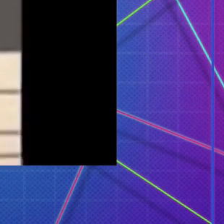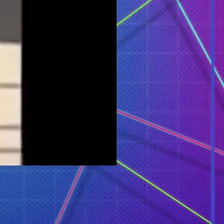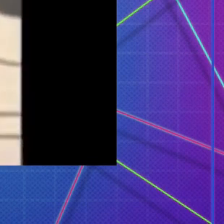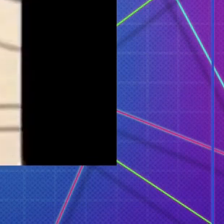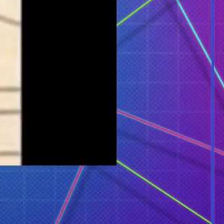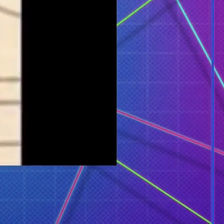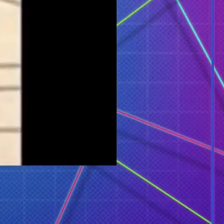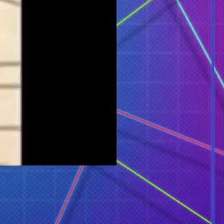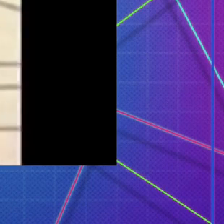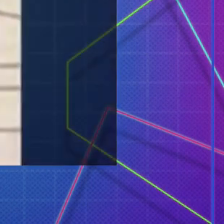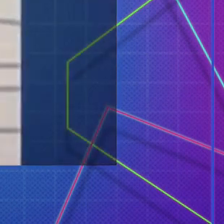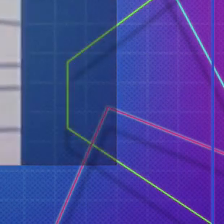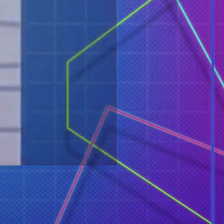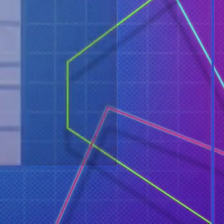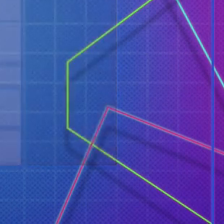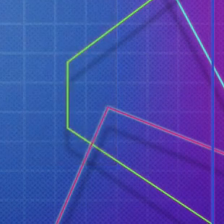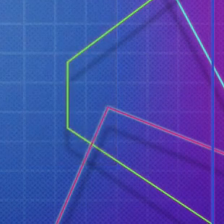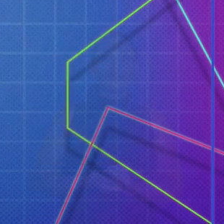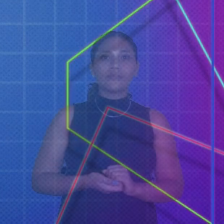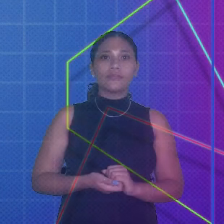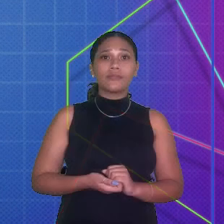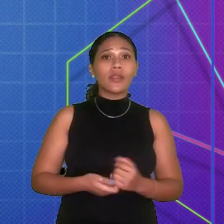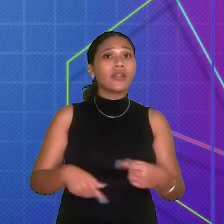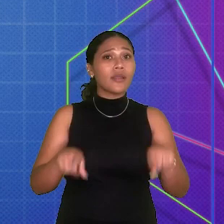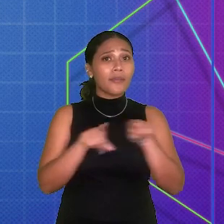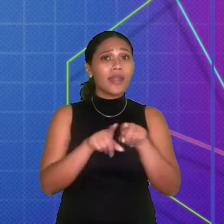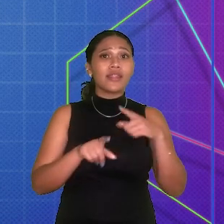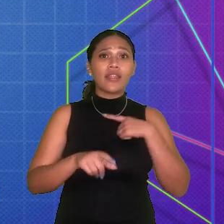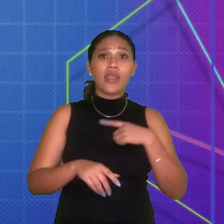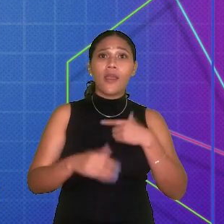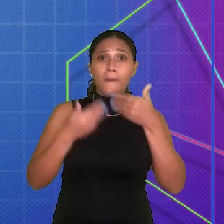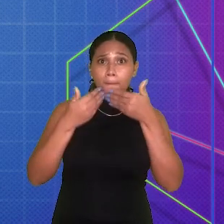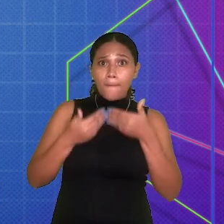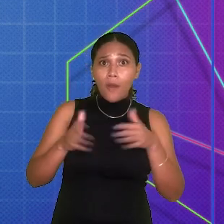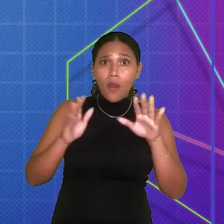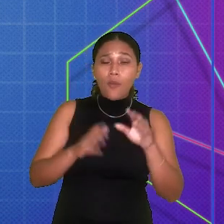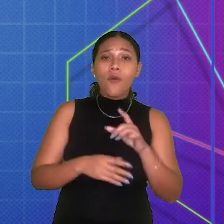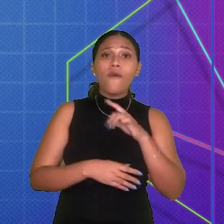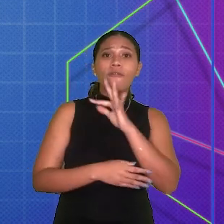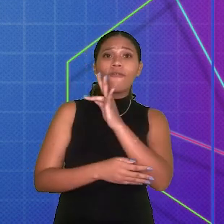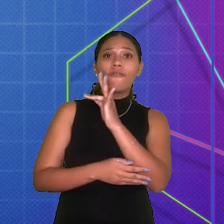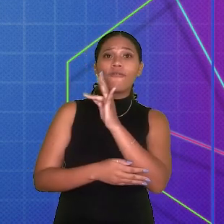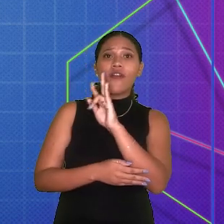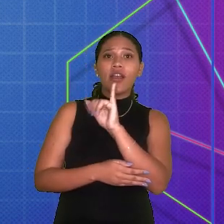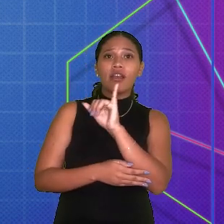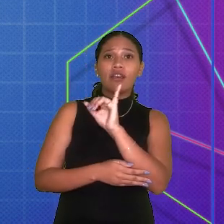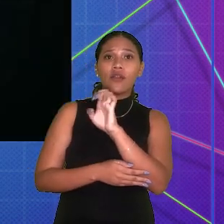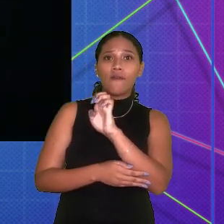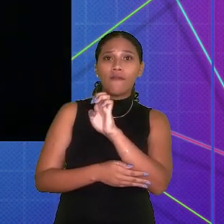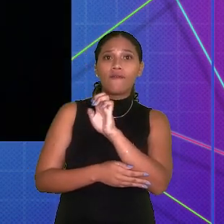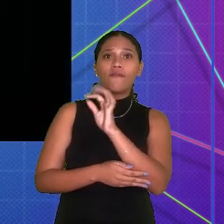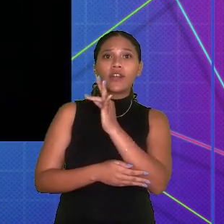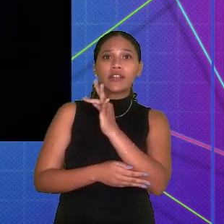This is a Nintendo Revolution prototype. Teve também a revelação do remake de Final Fantasy VII.